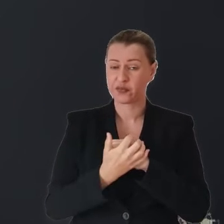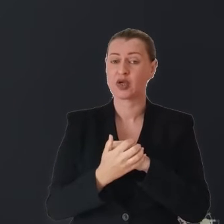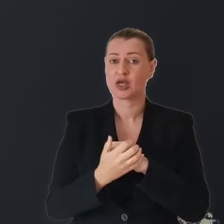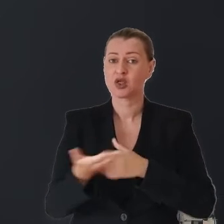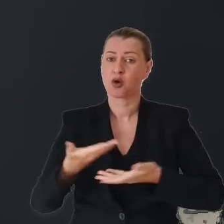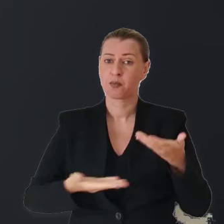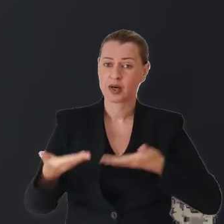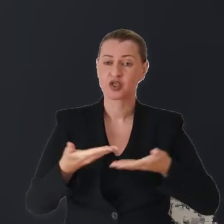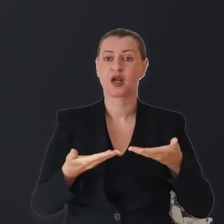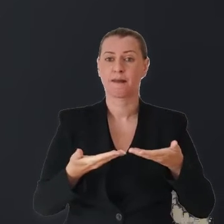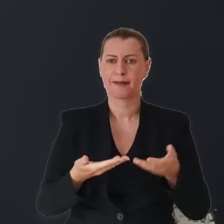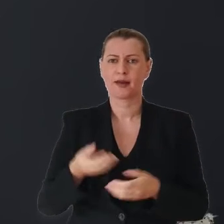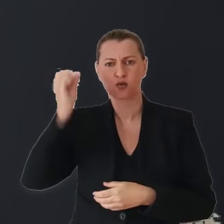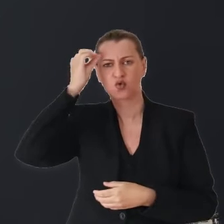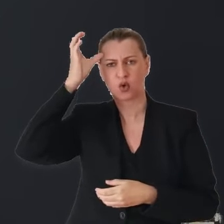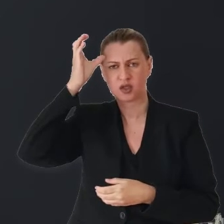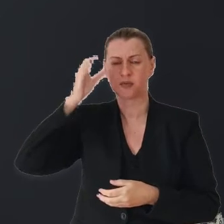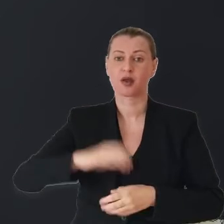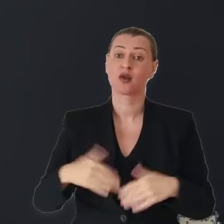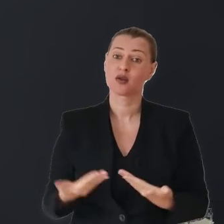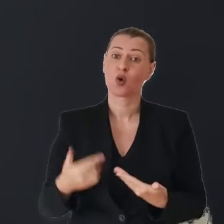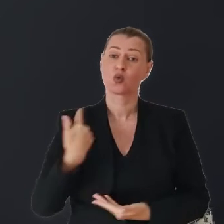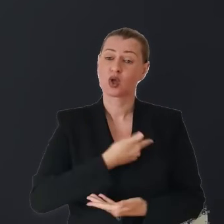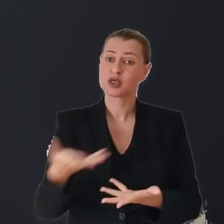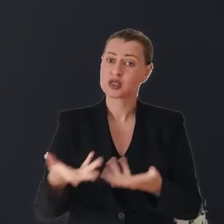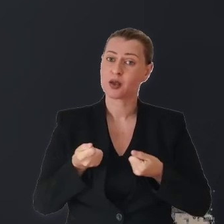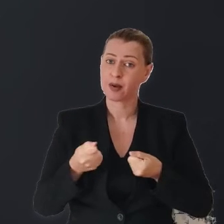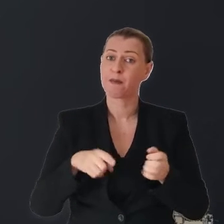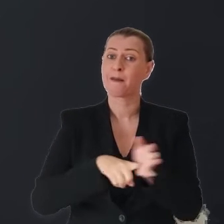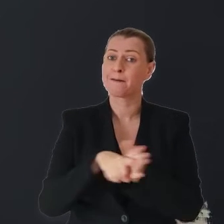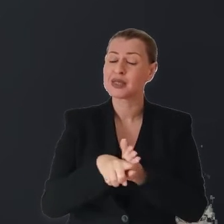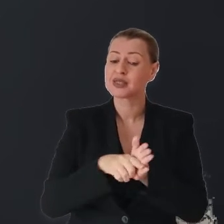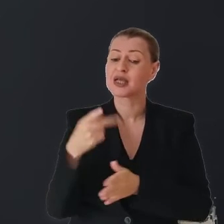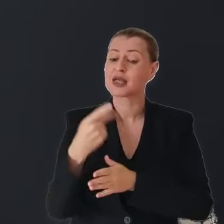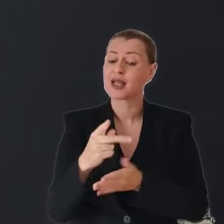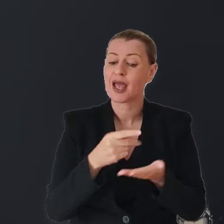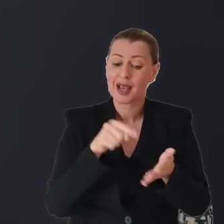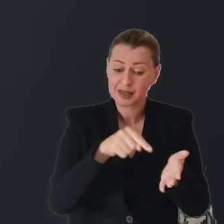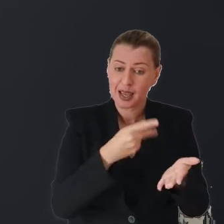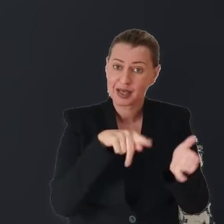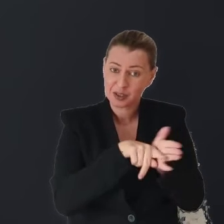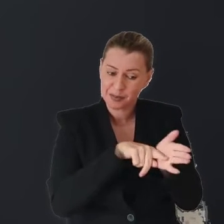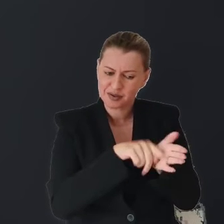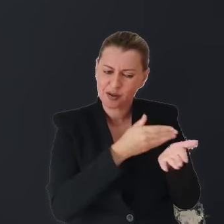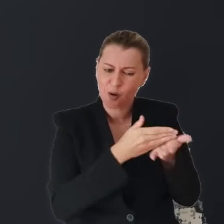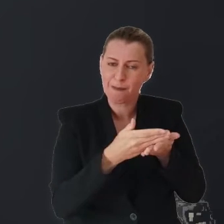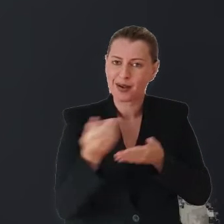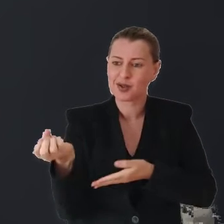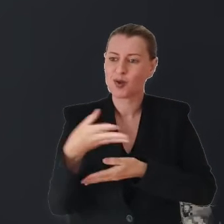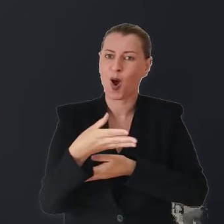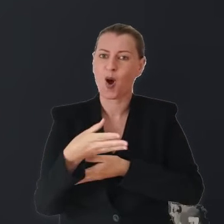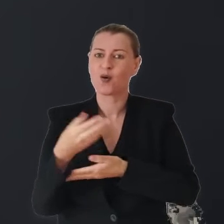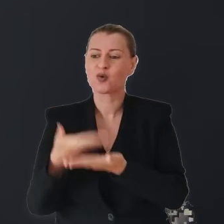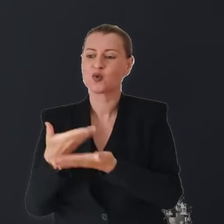esse compartilhamento de conhecimento. Então, a gente recebeu pesquisas que dela vão partir vários estudos, ou vários